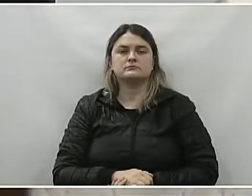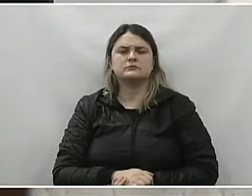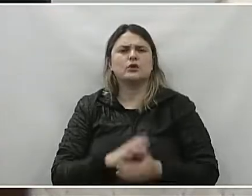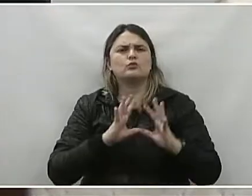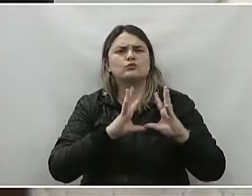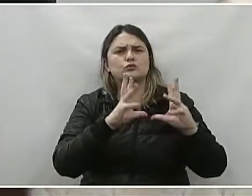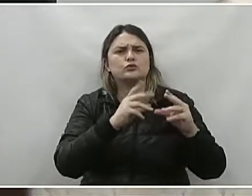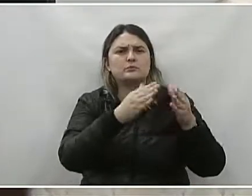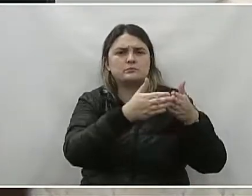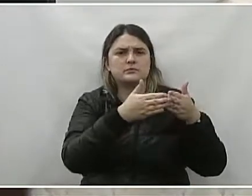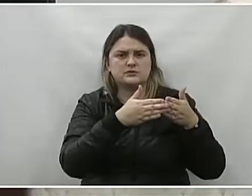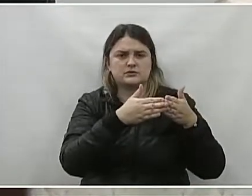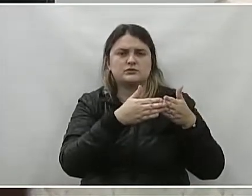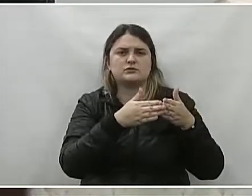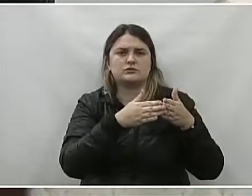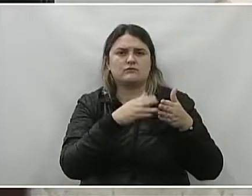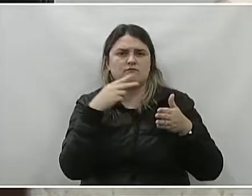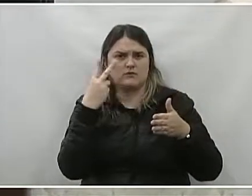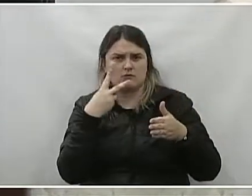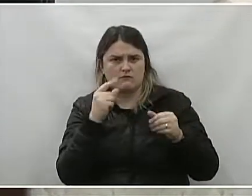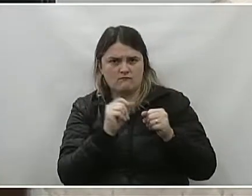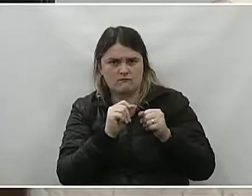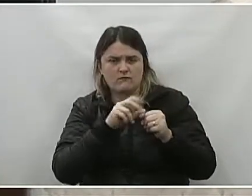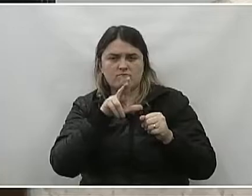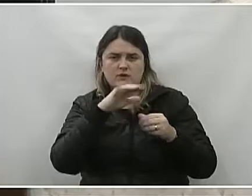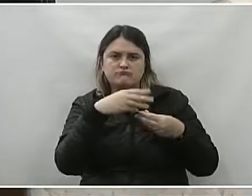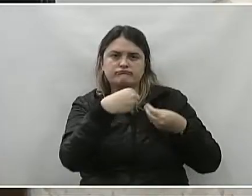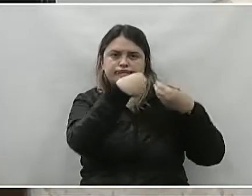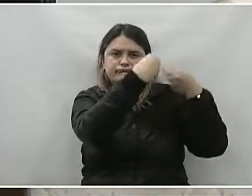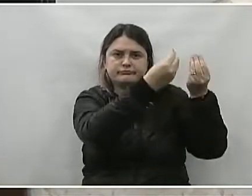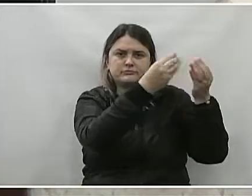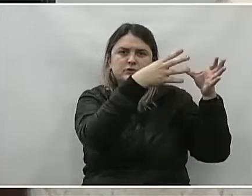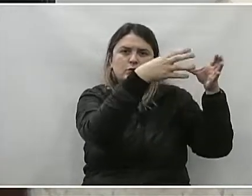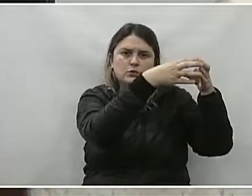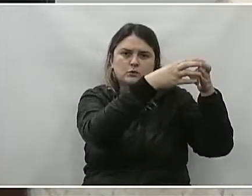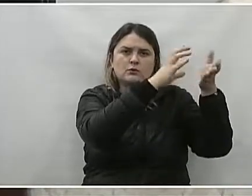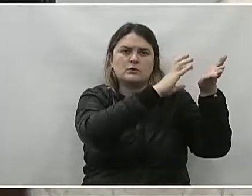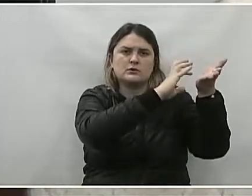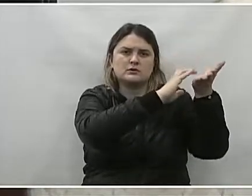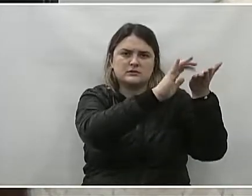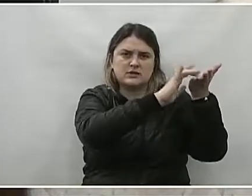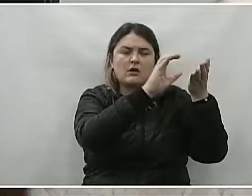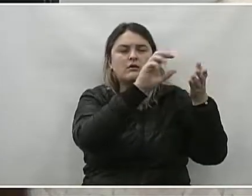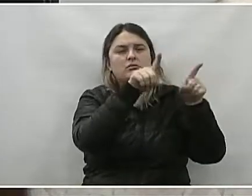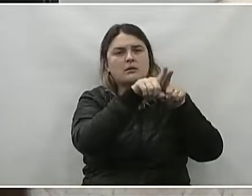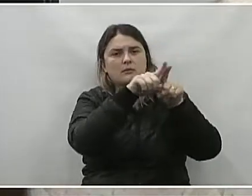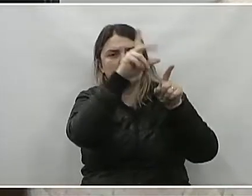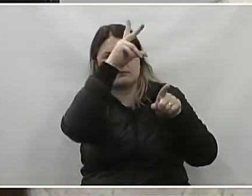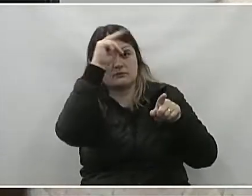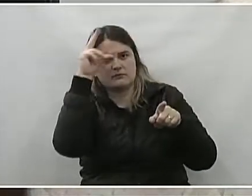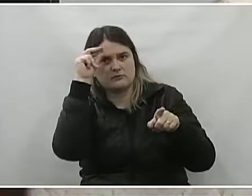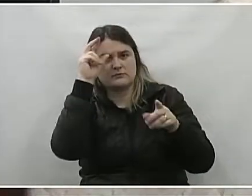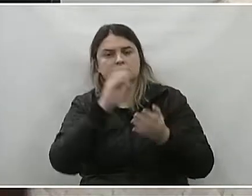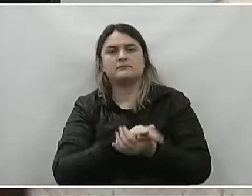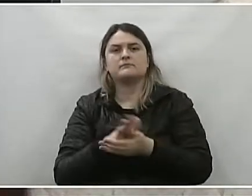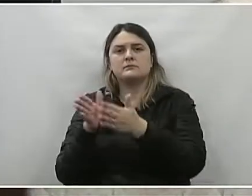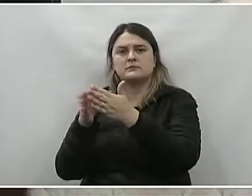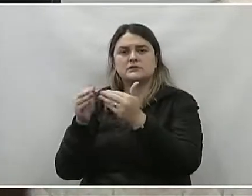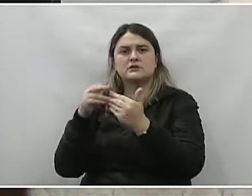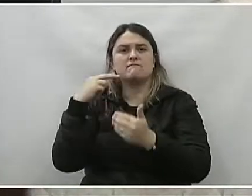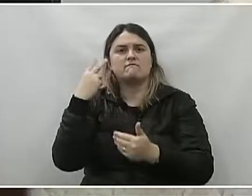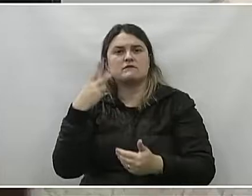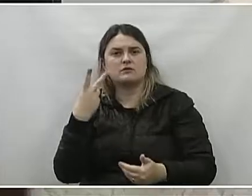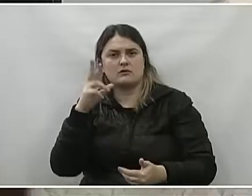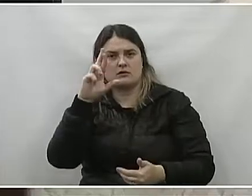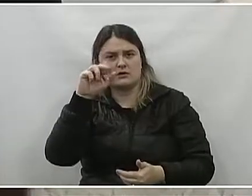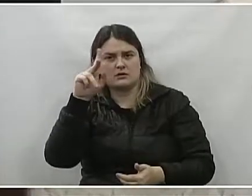As indicações serão remetidas aos órgãos competentes. Solicito ao vereador Valtir Rático para que informe